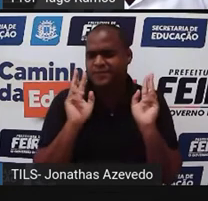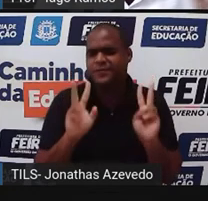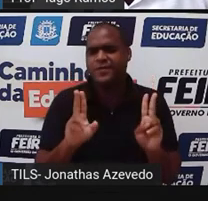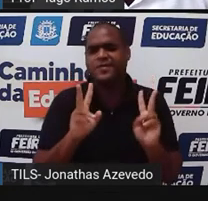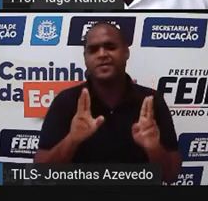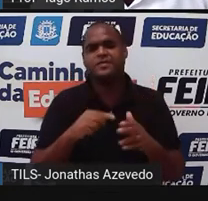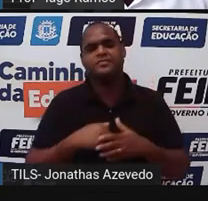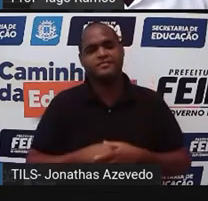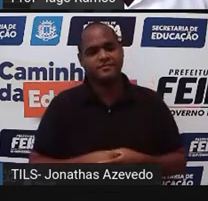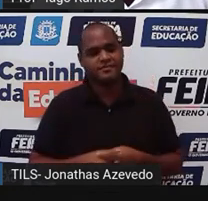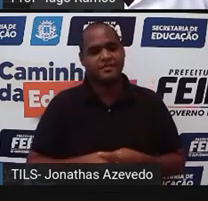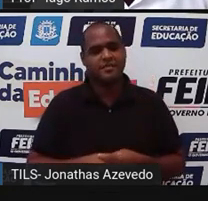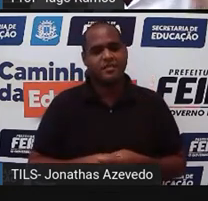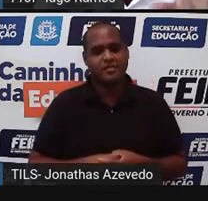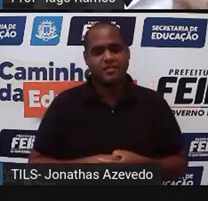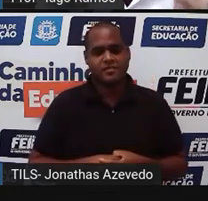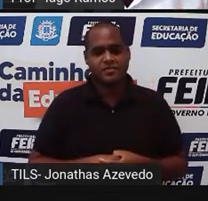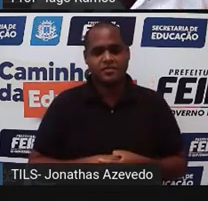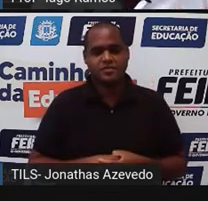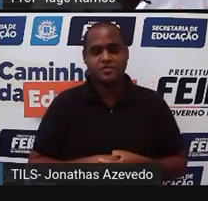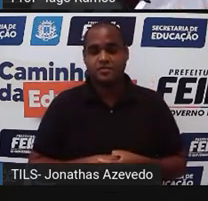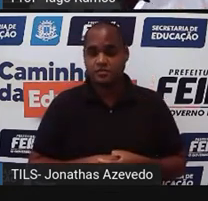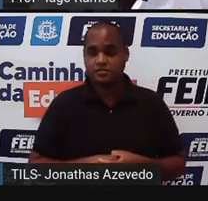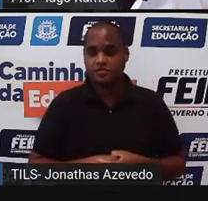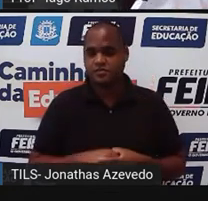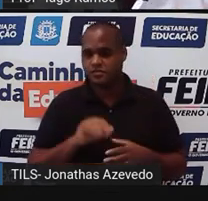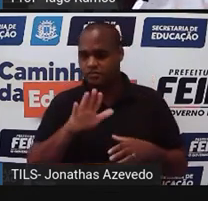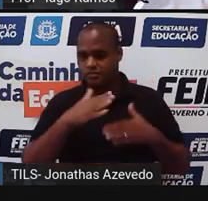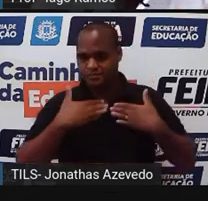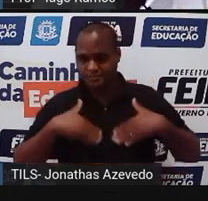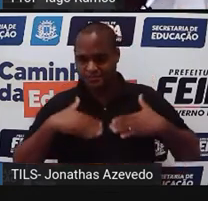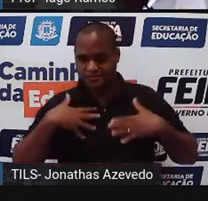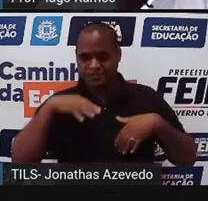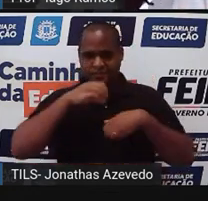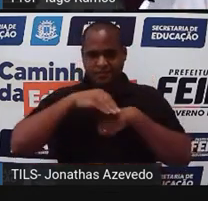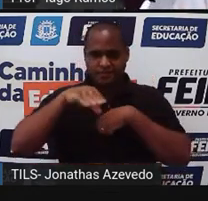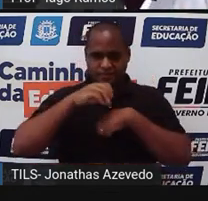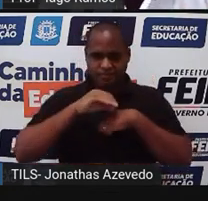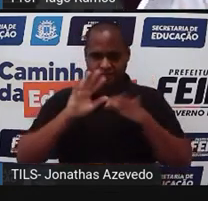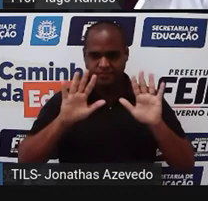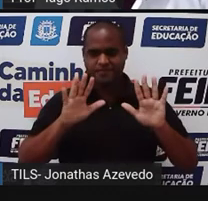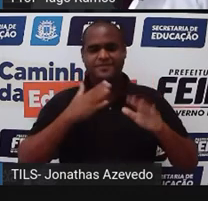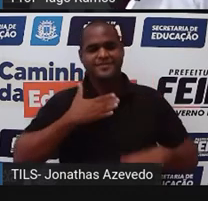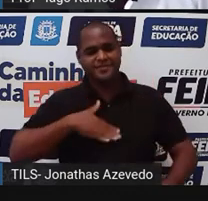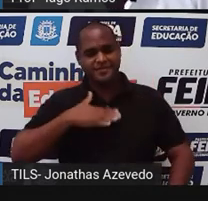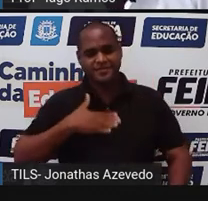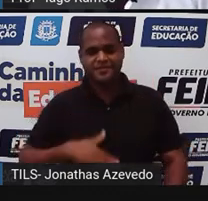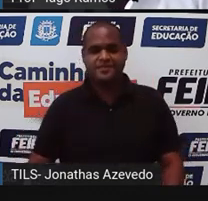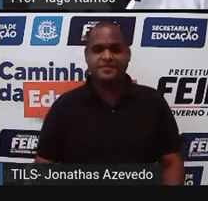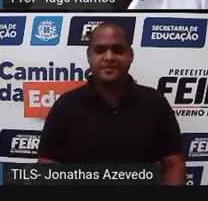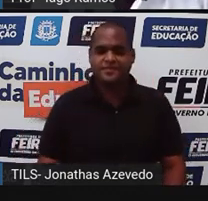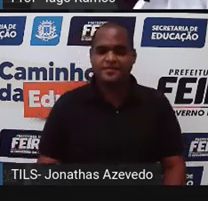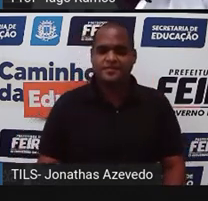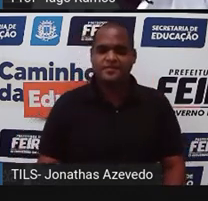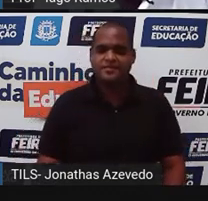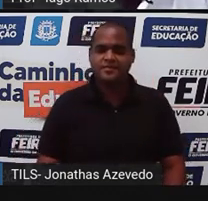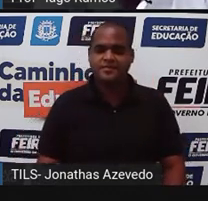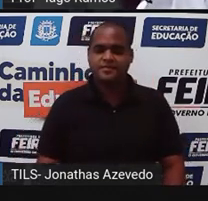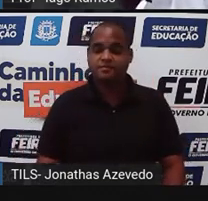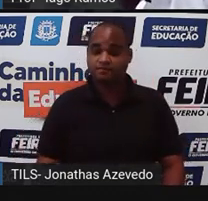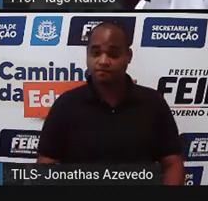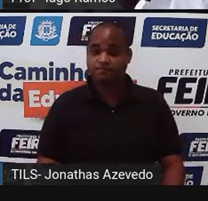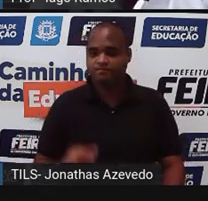beleza a figura essas informações tá bom tô